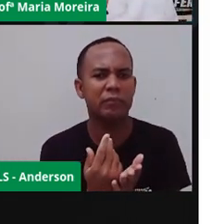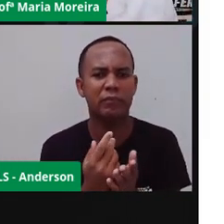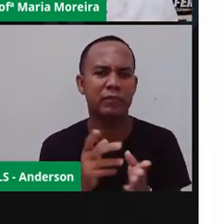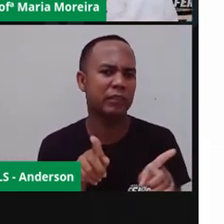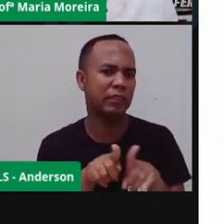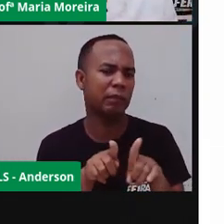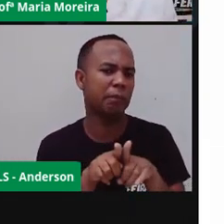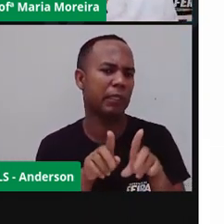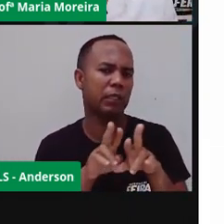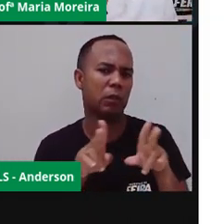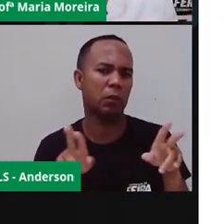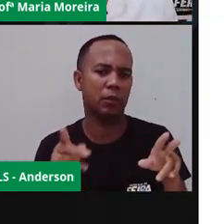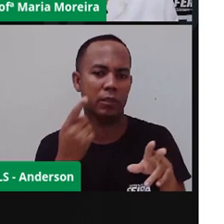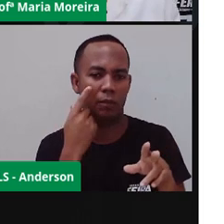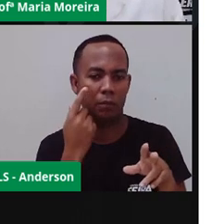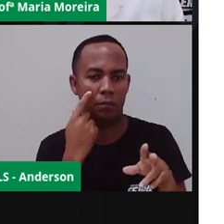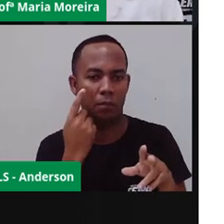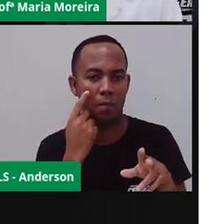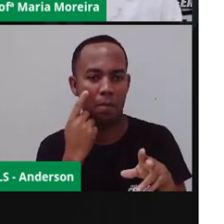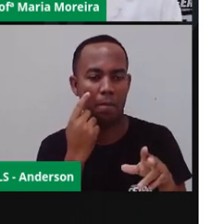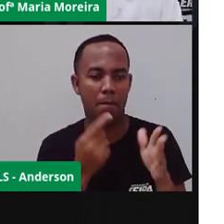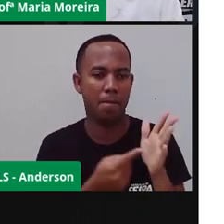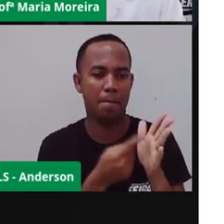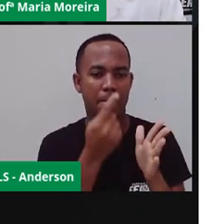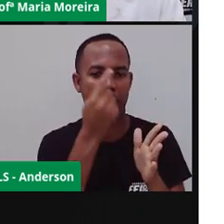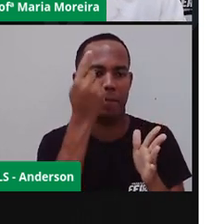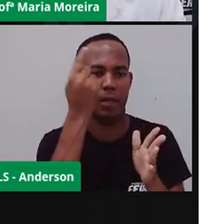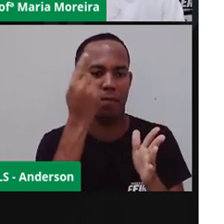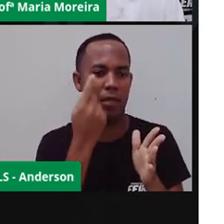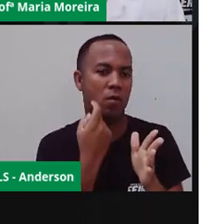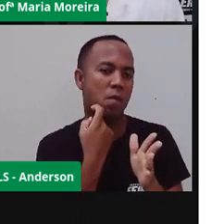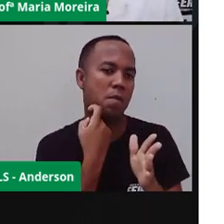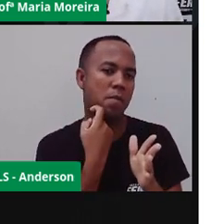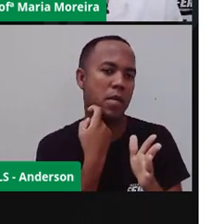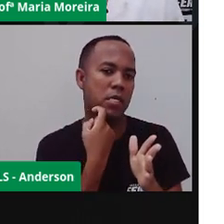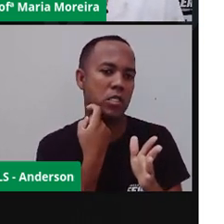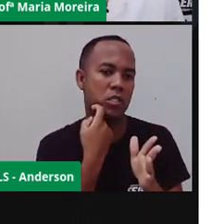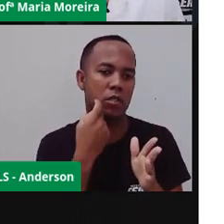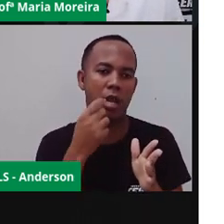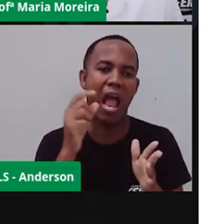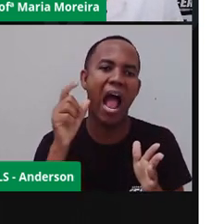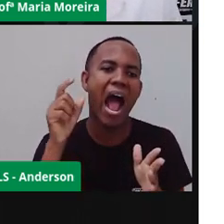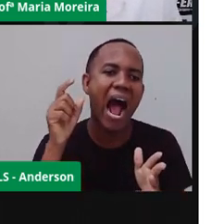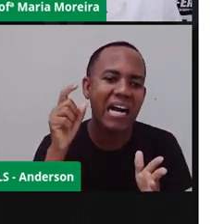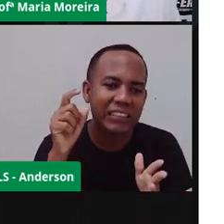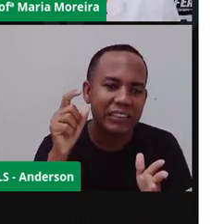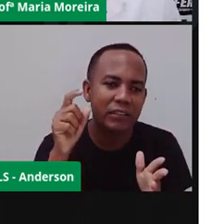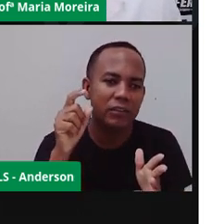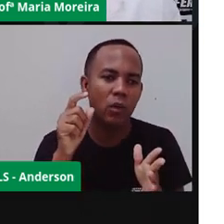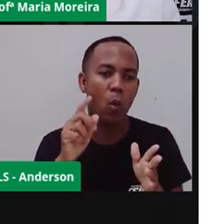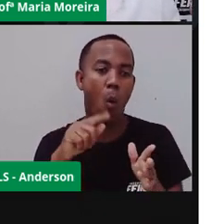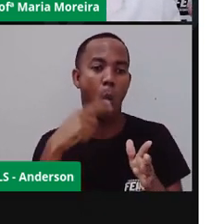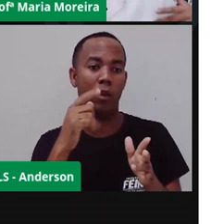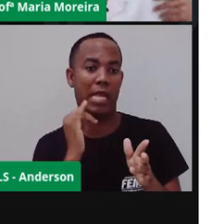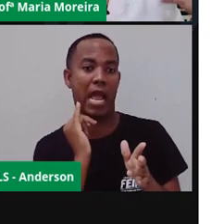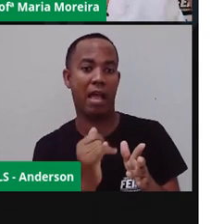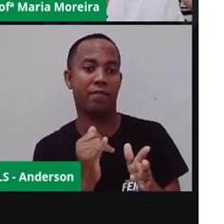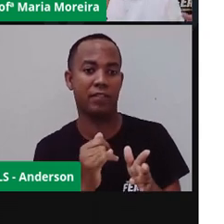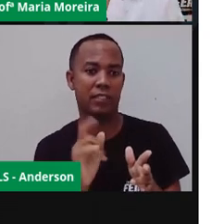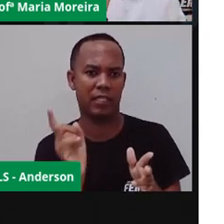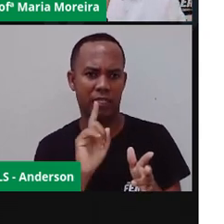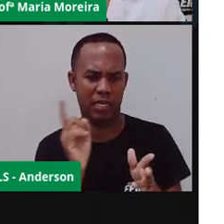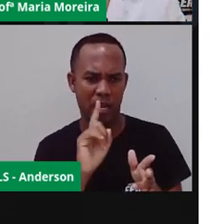coisas. Então, na primeira lá aparece o quê? Um peixe comendo o quê? Um canudo, né? E o outro falando, a gente já faz, meu Deus, um